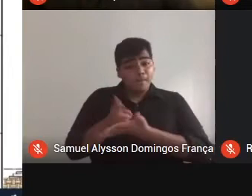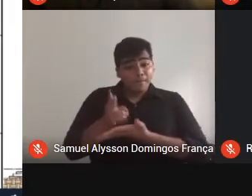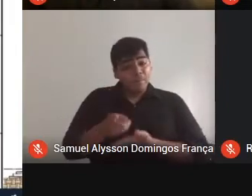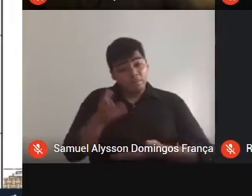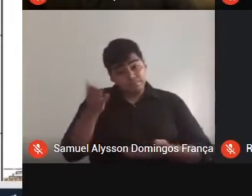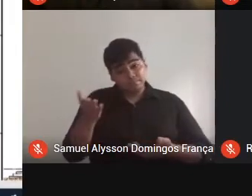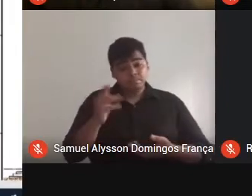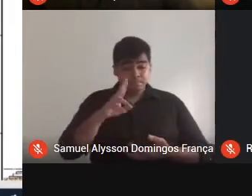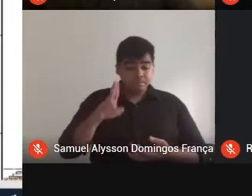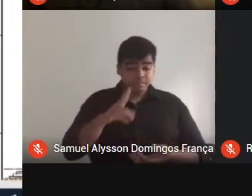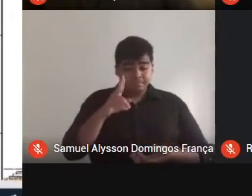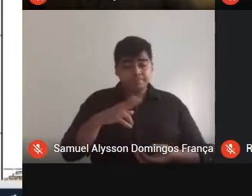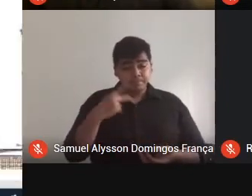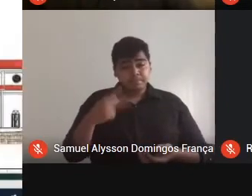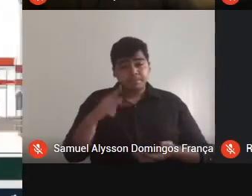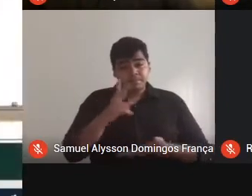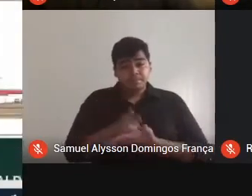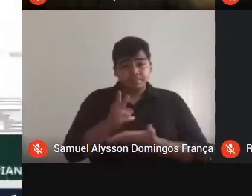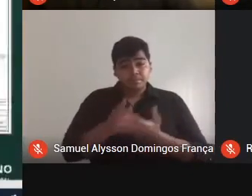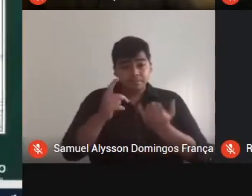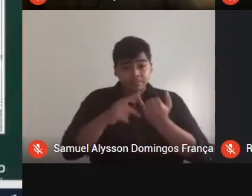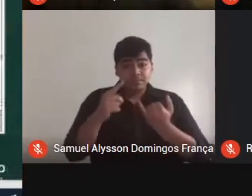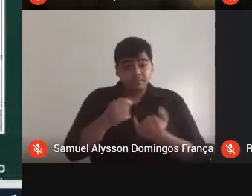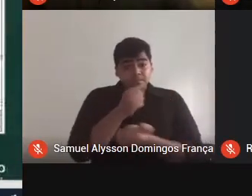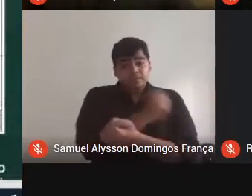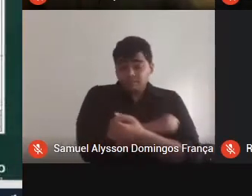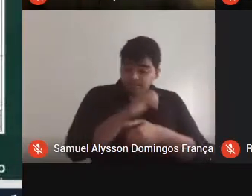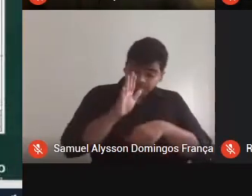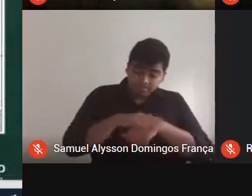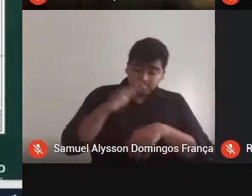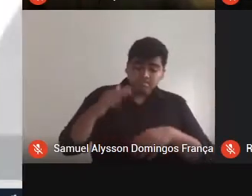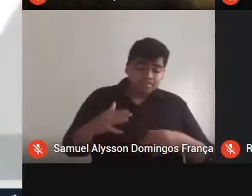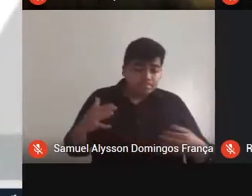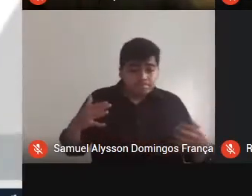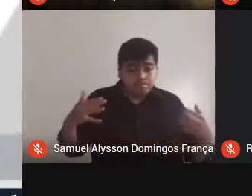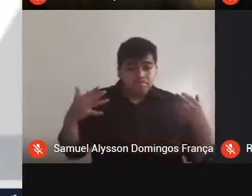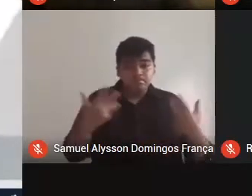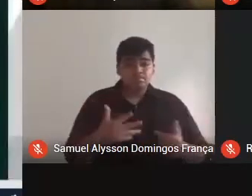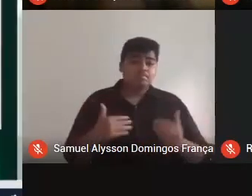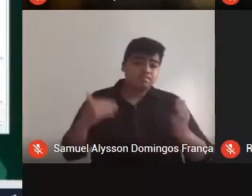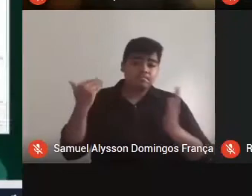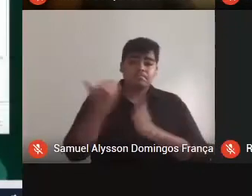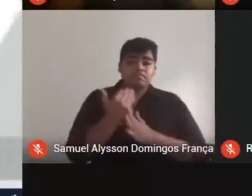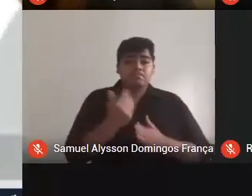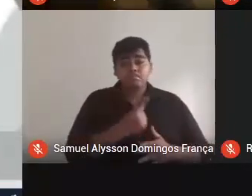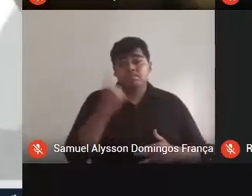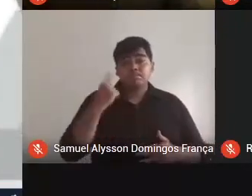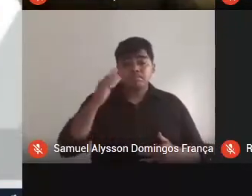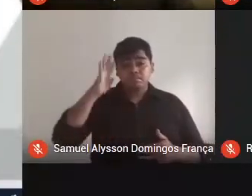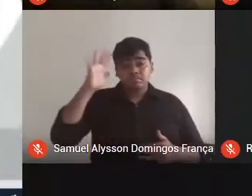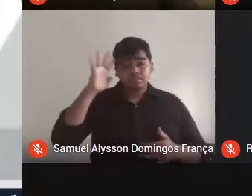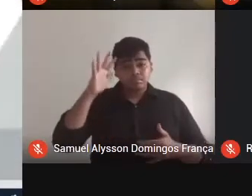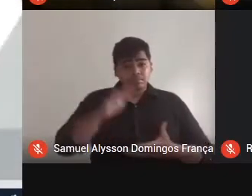né? Então, você vê aí que os alunos eles vão realmente mais além do que a gente imagina, né?